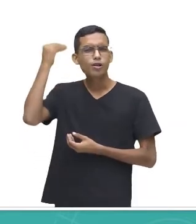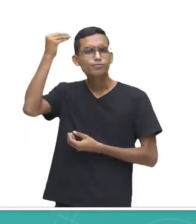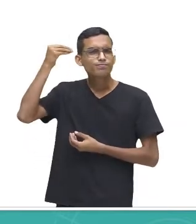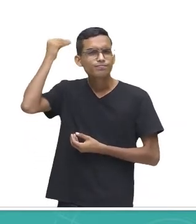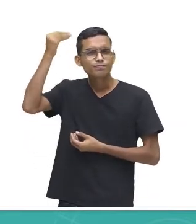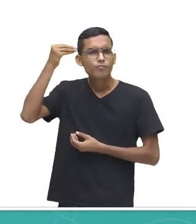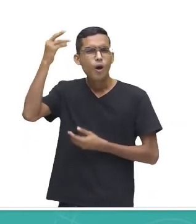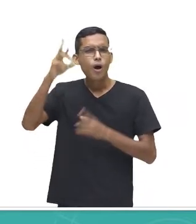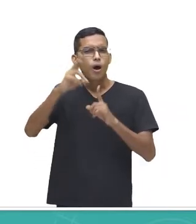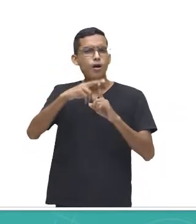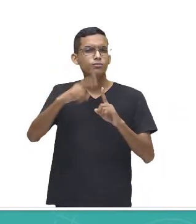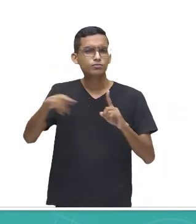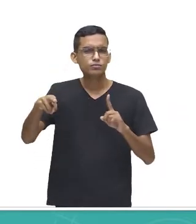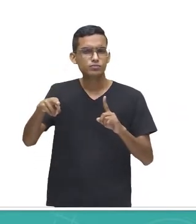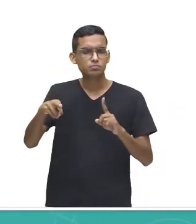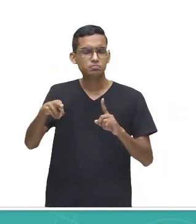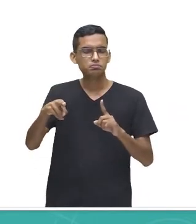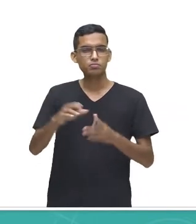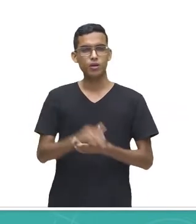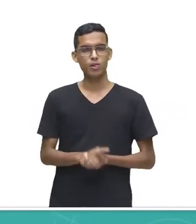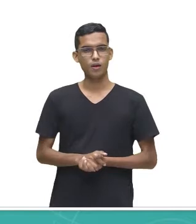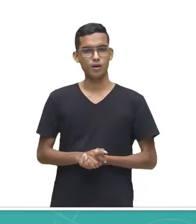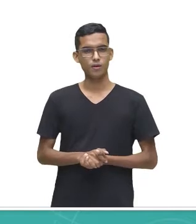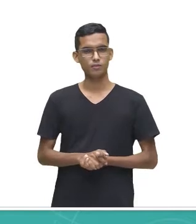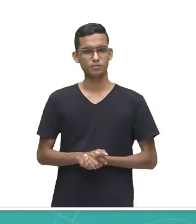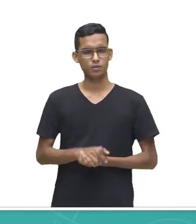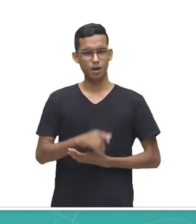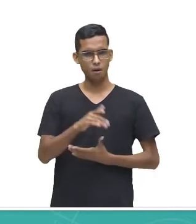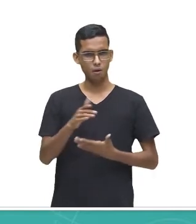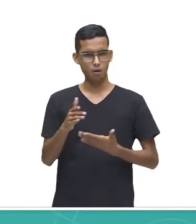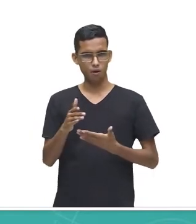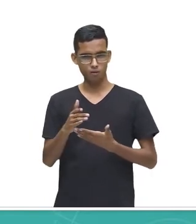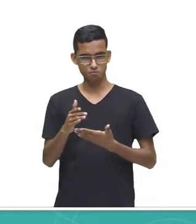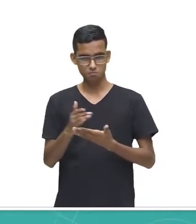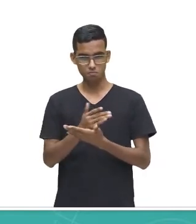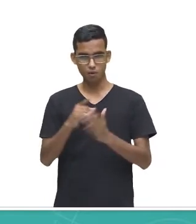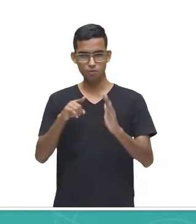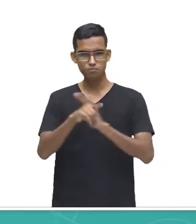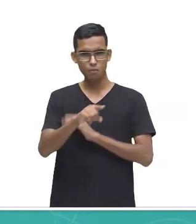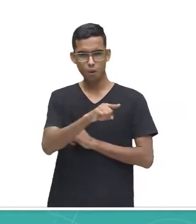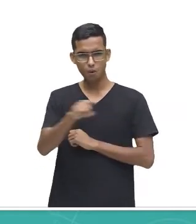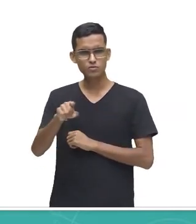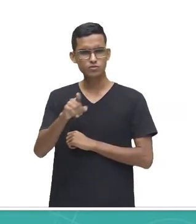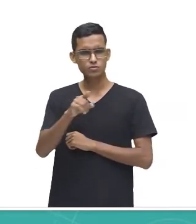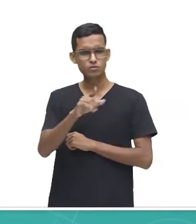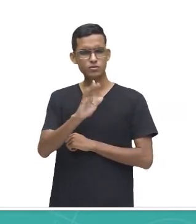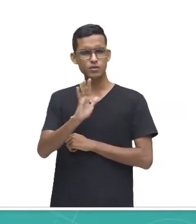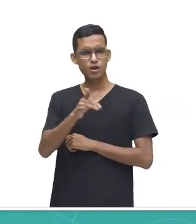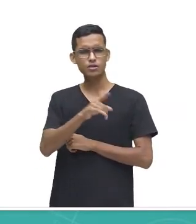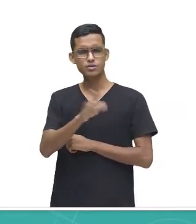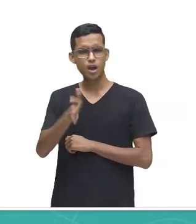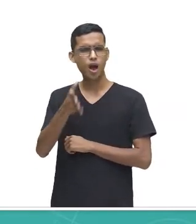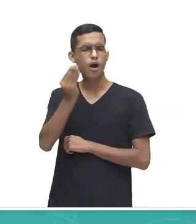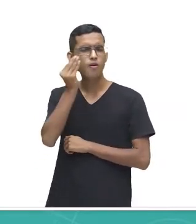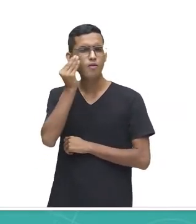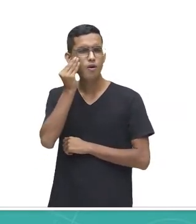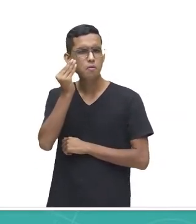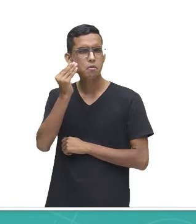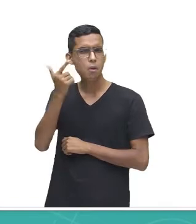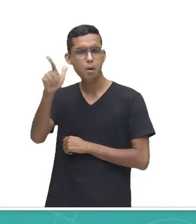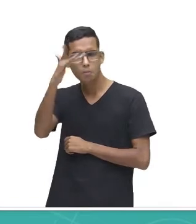de vocês, acompanhe aqui comigo, já viram alguém ou ouviram alguém falar assim: